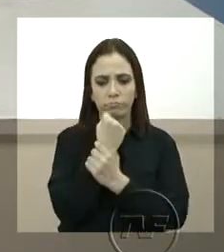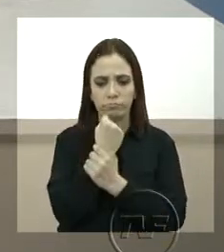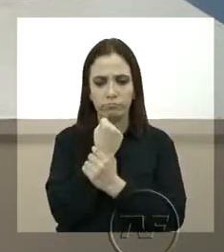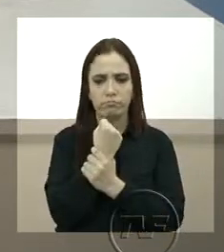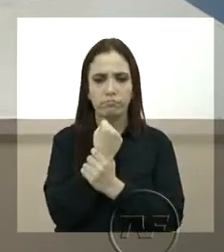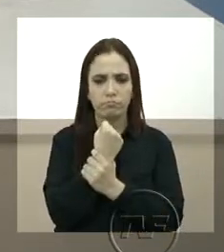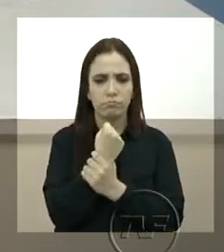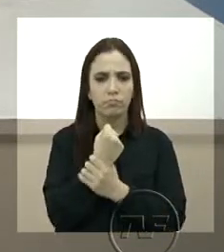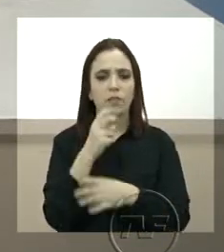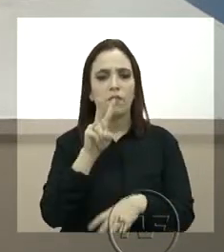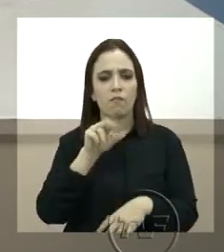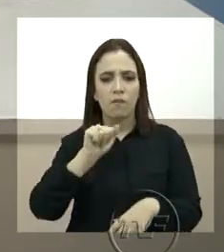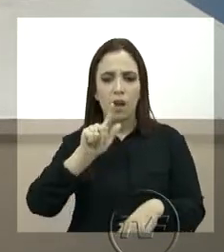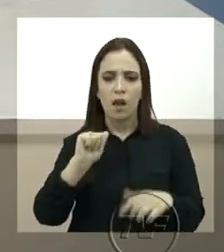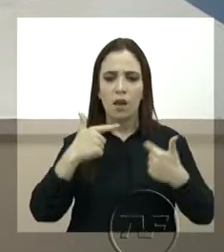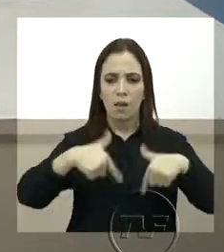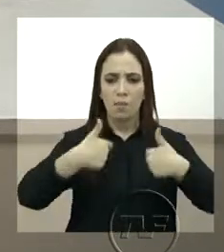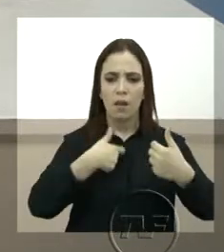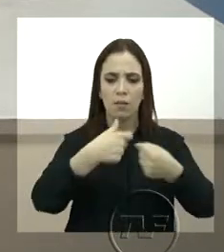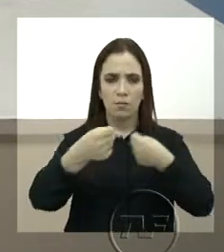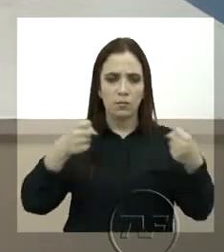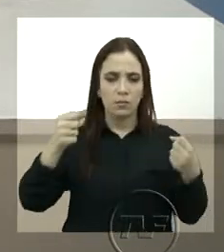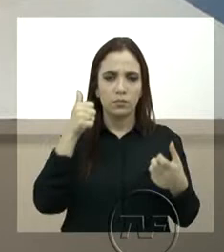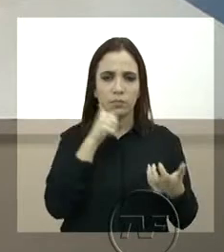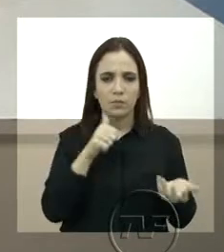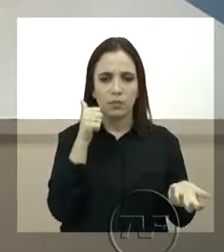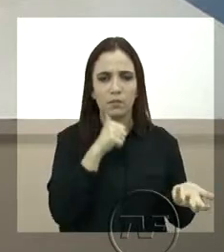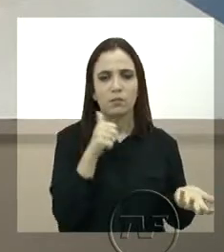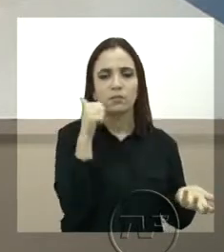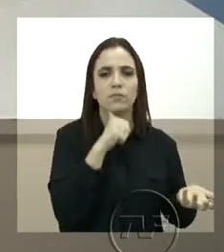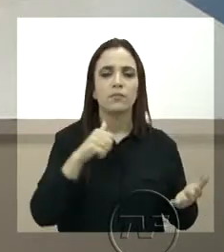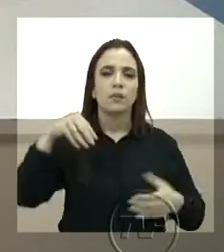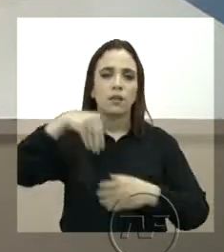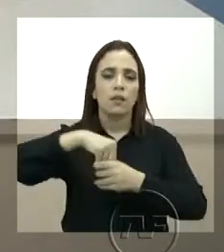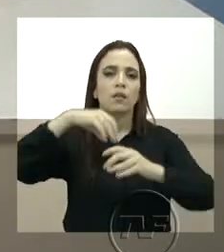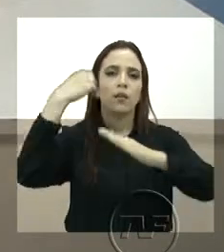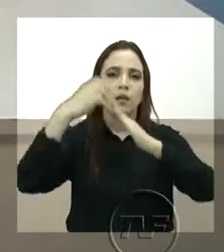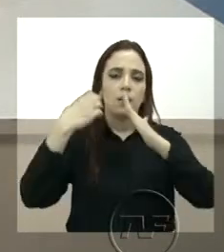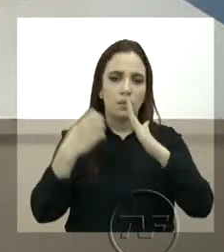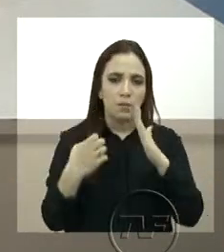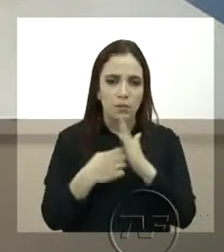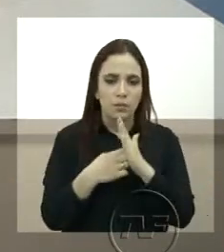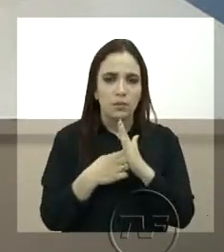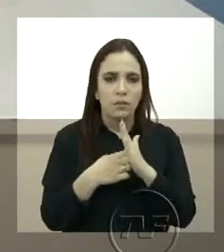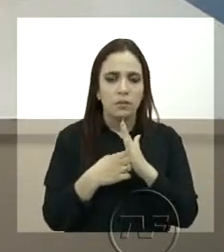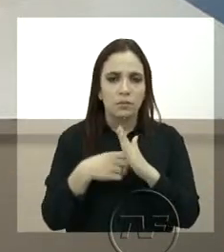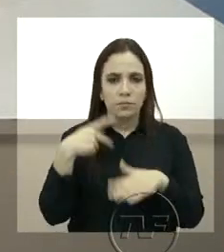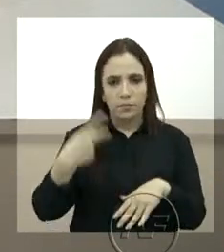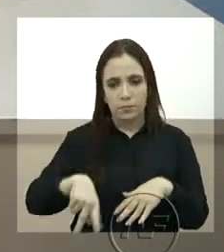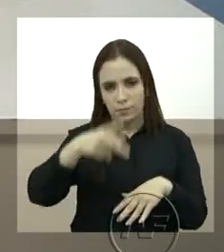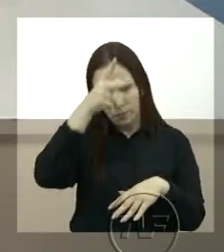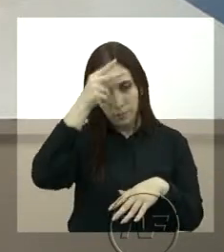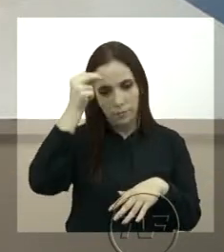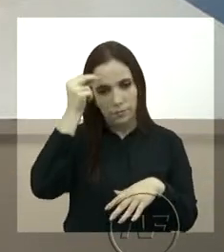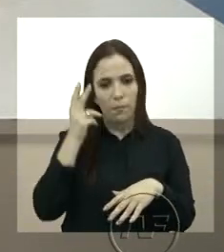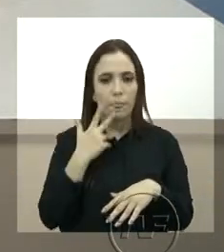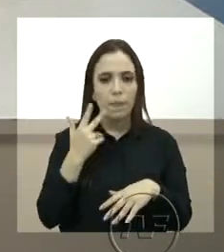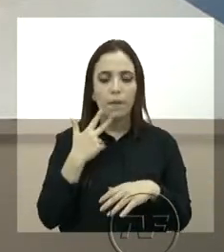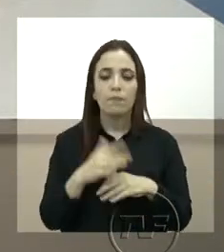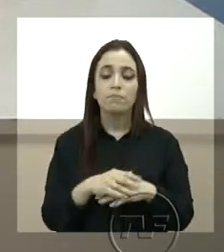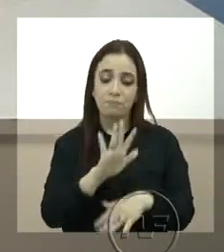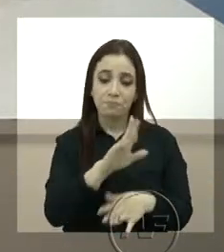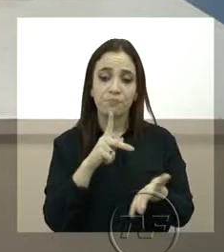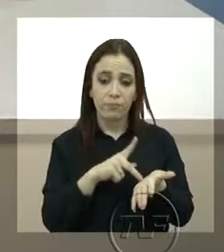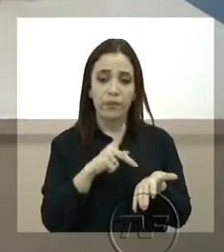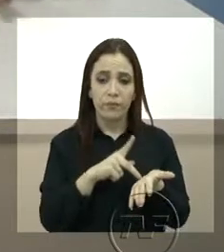vagas de emprego a mulheres vítimas de violência doméstica nas empresas prestadoras de serviços no município de Fortaleza.